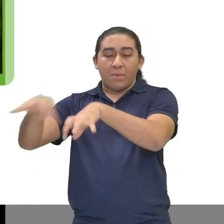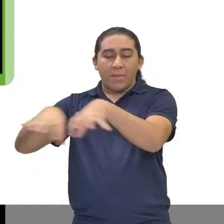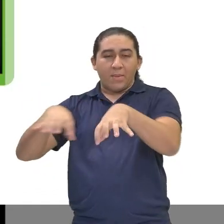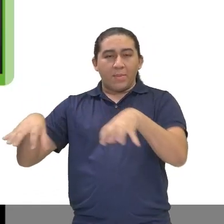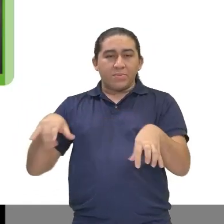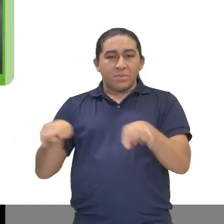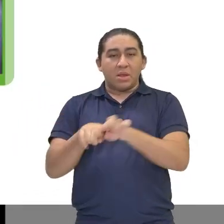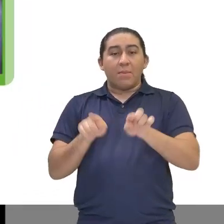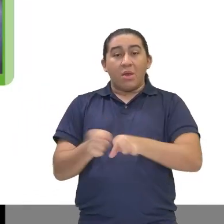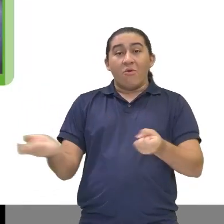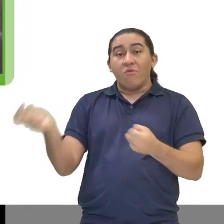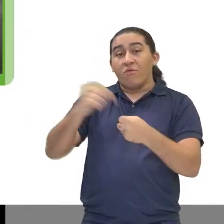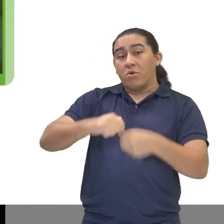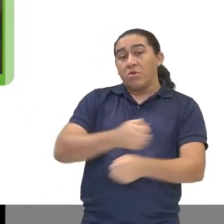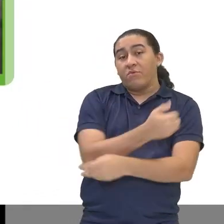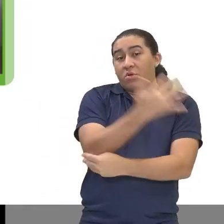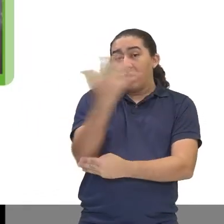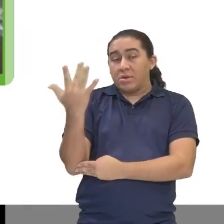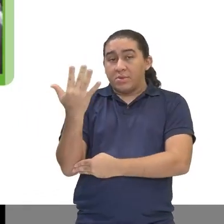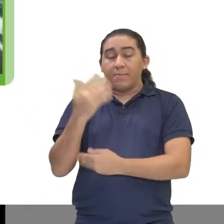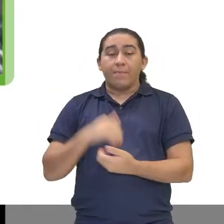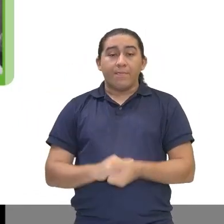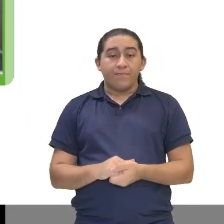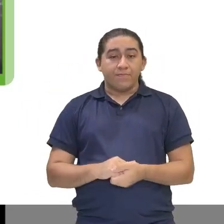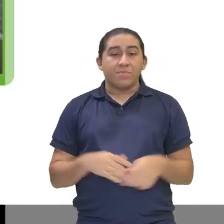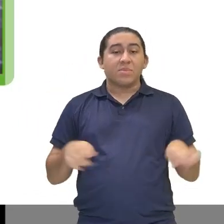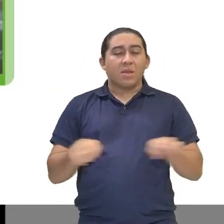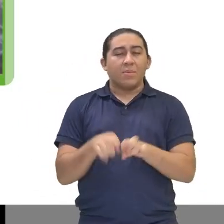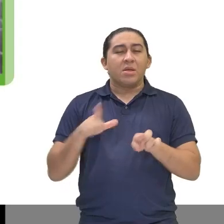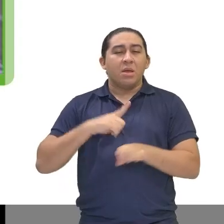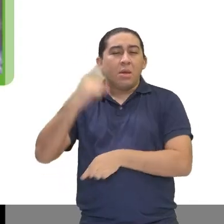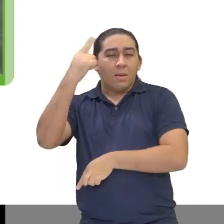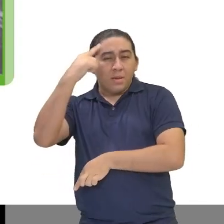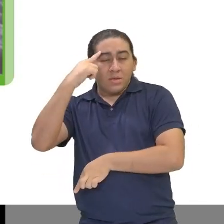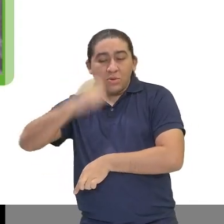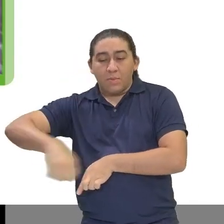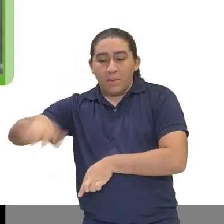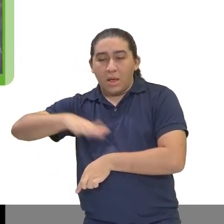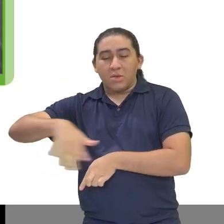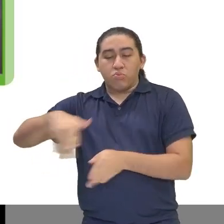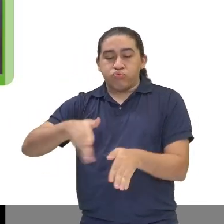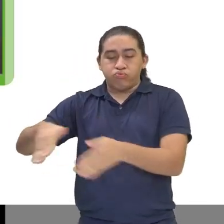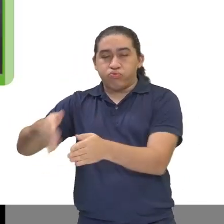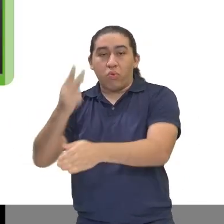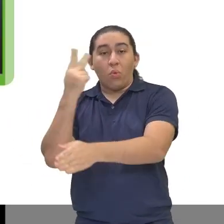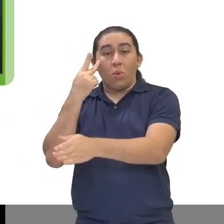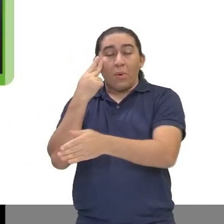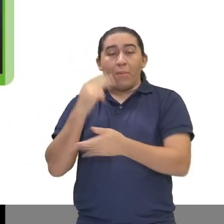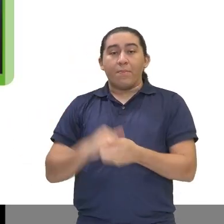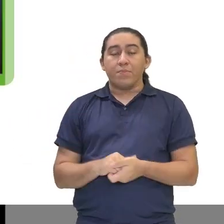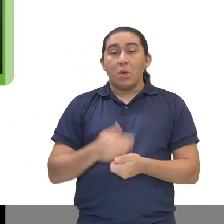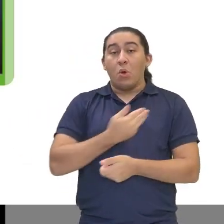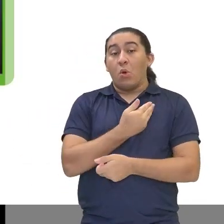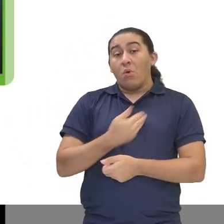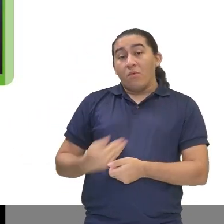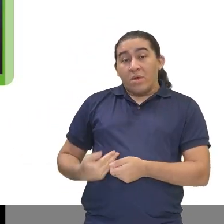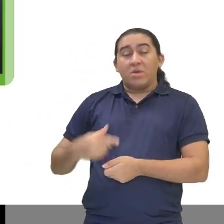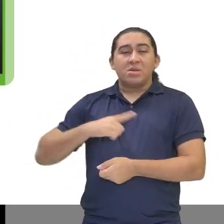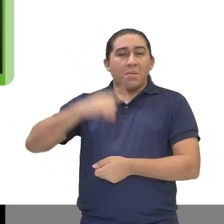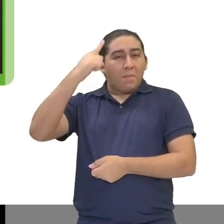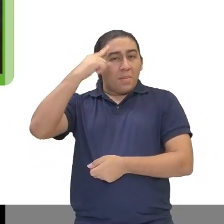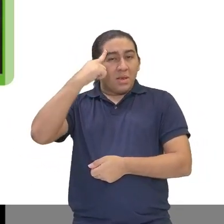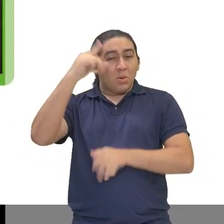reflorestamento no local. Não será feita estradas e nem cidades no seu entorno. E o governo brasileiro já está elaborando um plano de